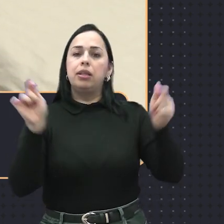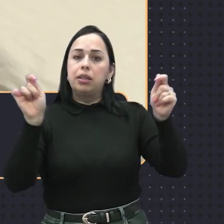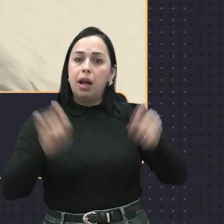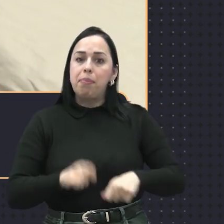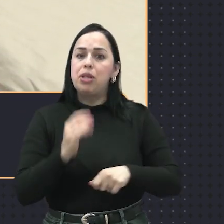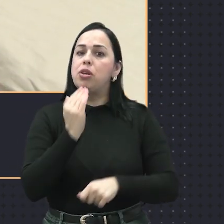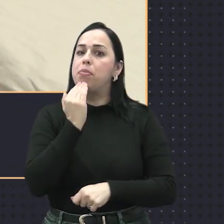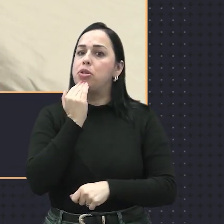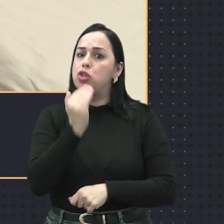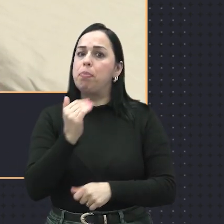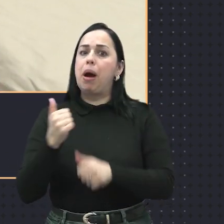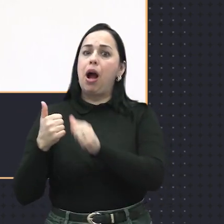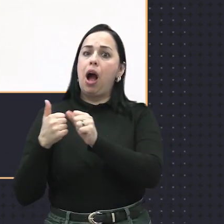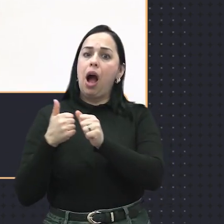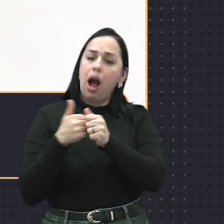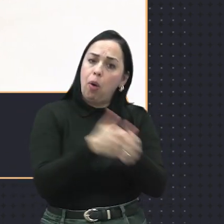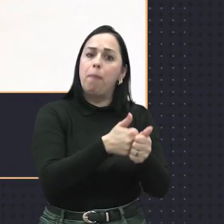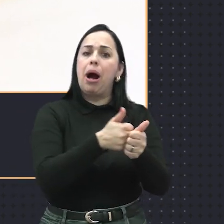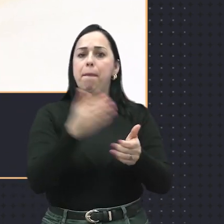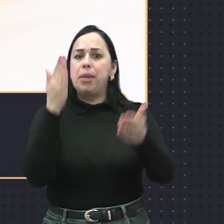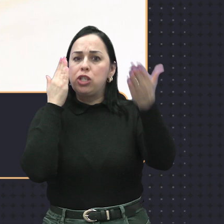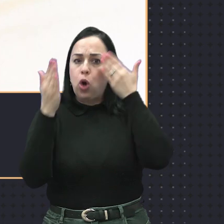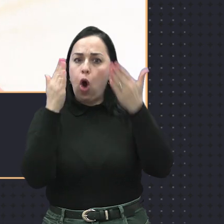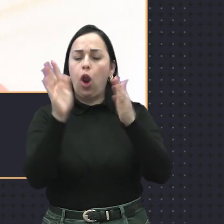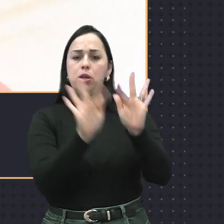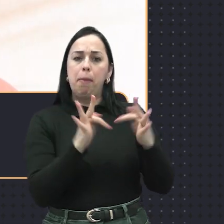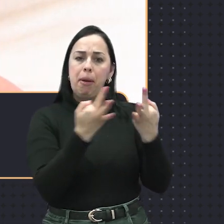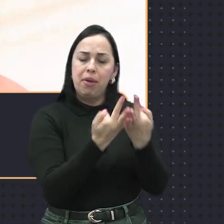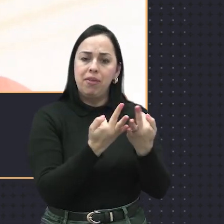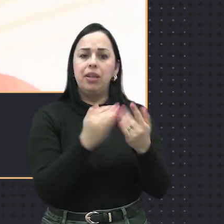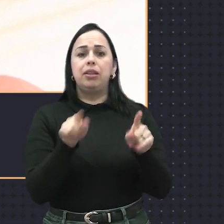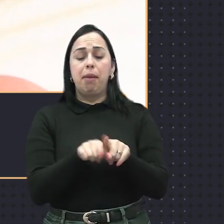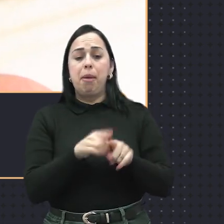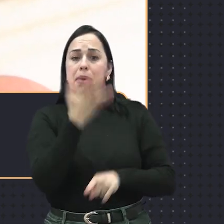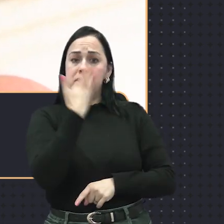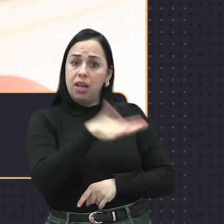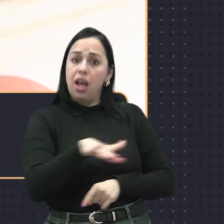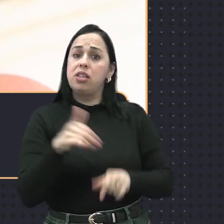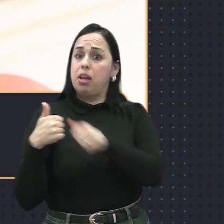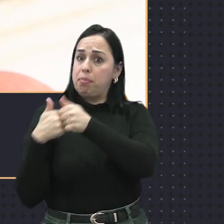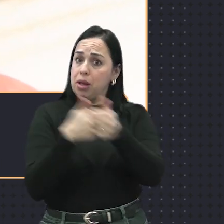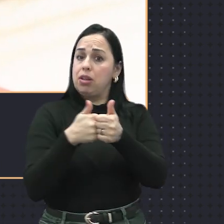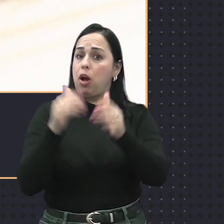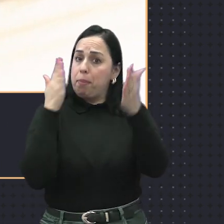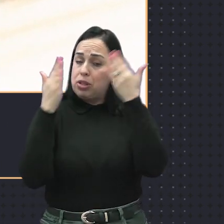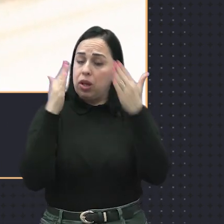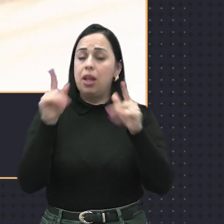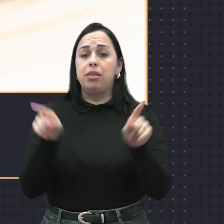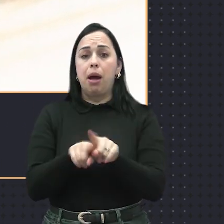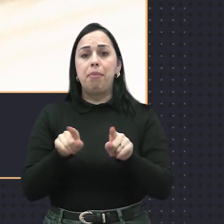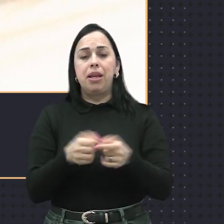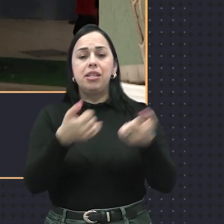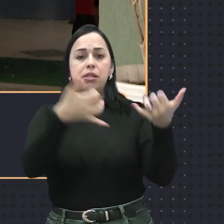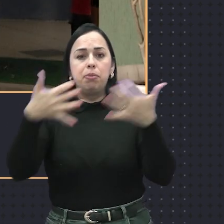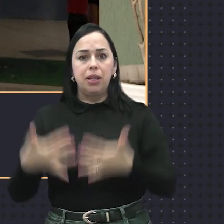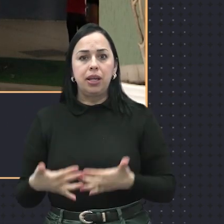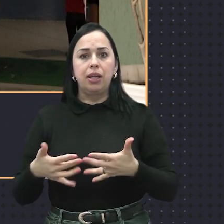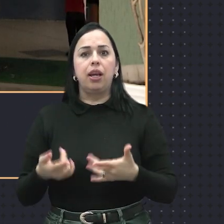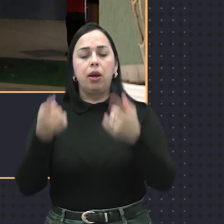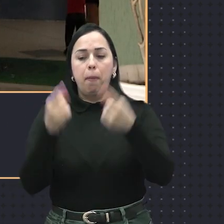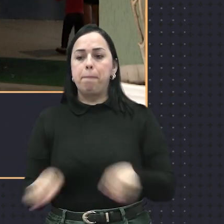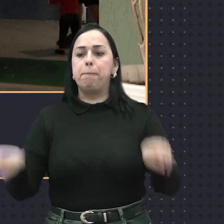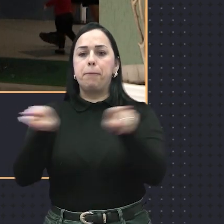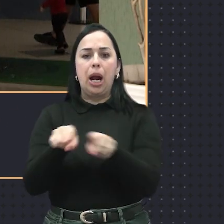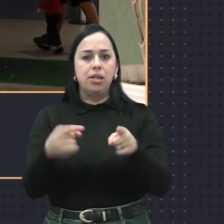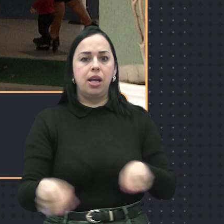ser solicitado acompanhamento psicológico para os pais e para a própria criança. A lei também autoriza a construção de